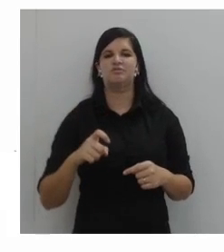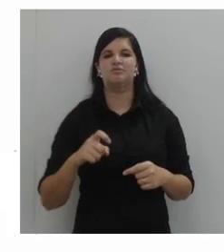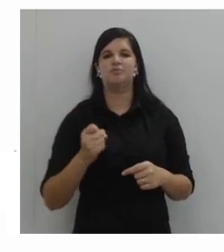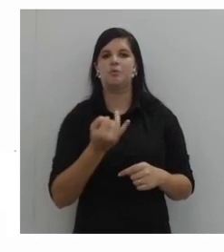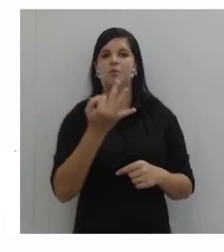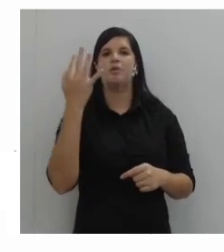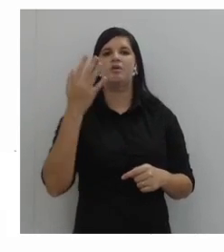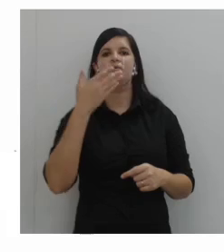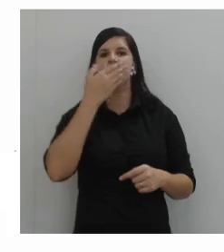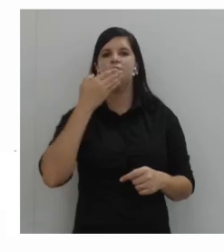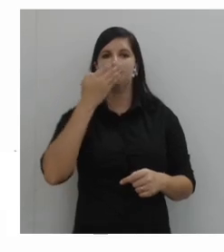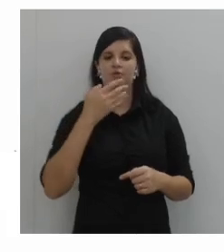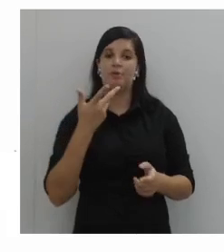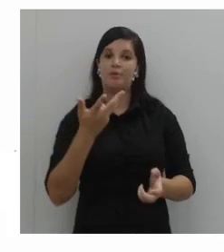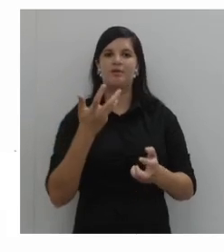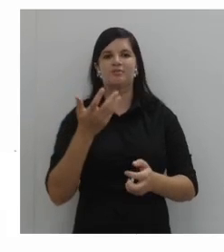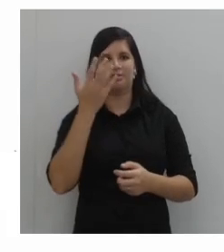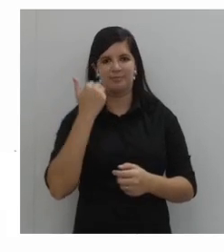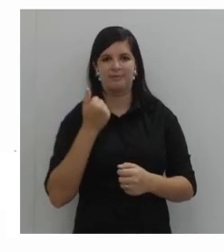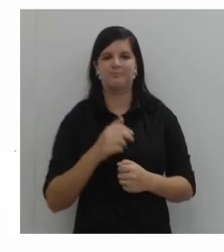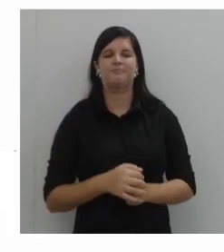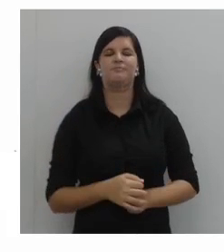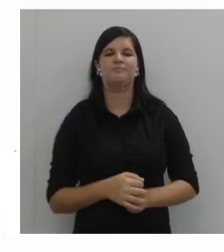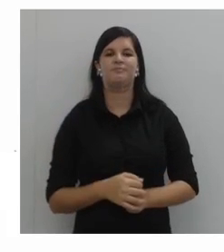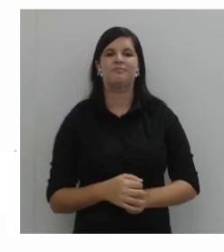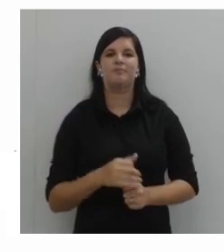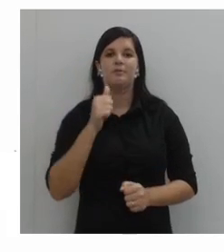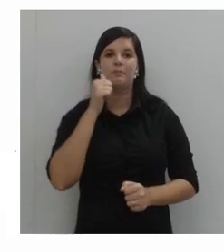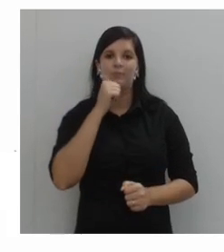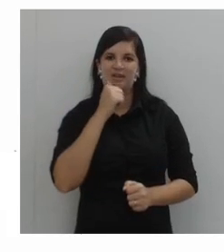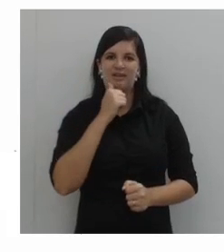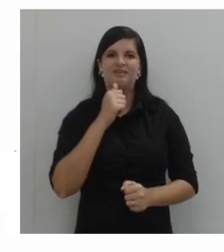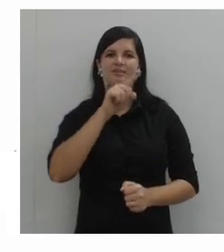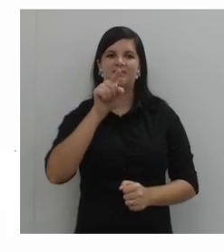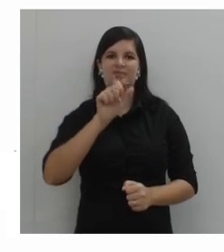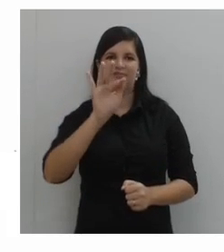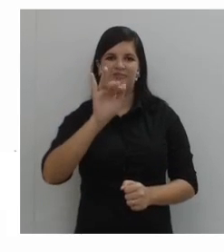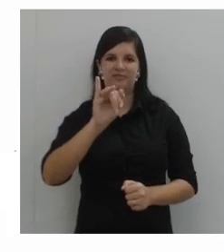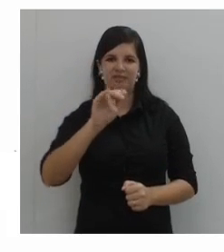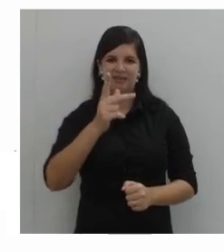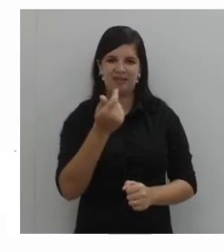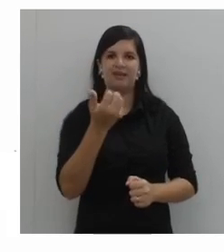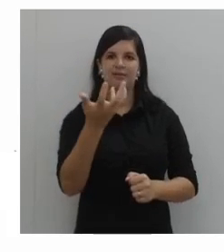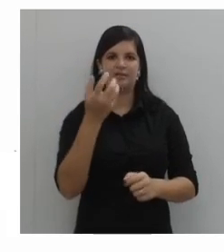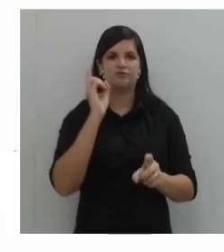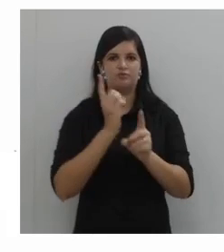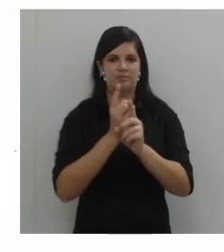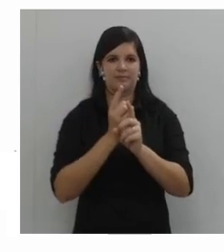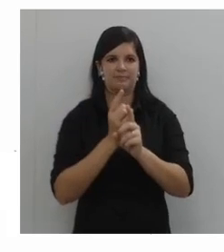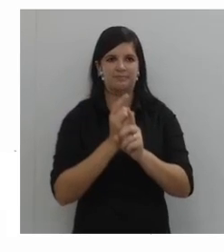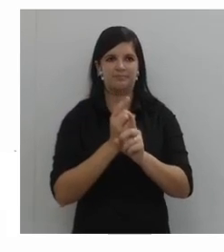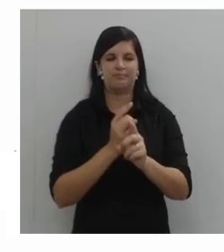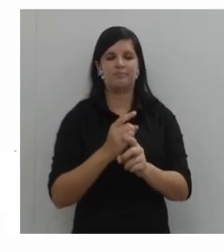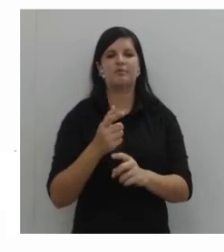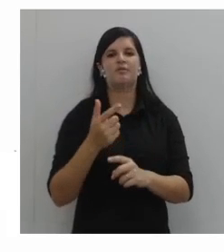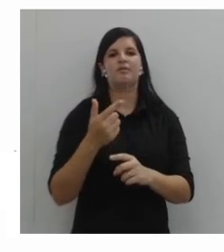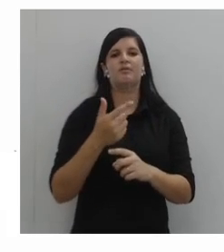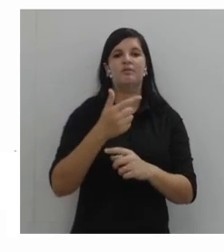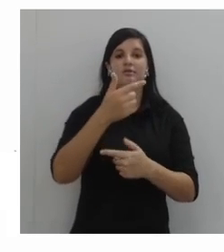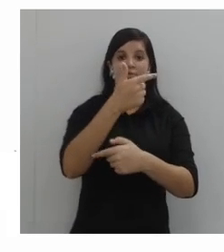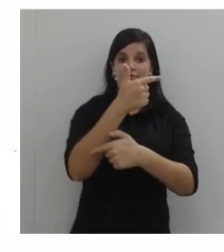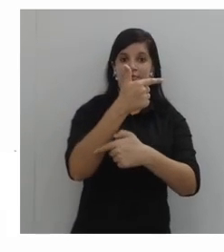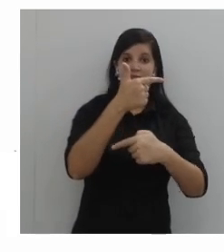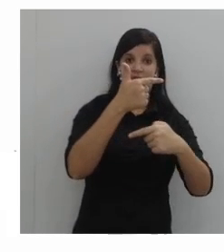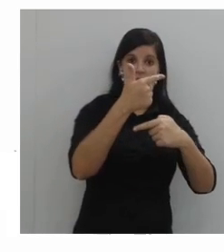quilos de doce? É isso que eu quero fazer, é isso que Dona Zefinha quer descobrir. Com 24 kg de açúcar está para 40